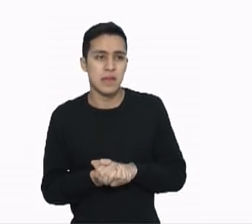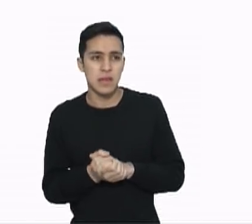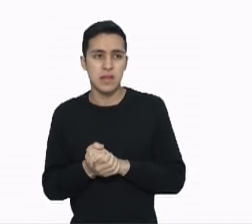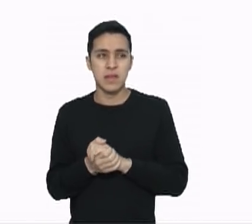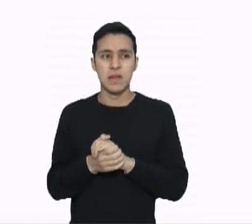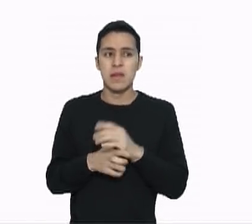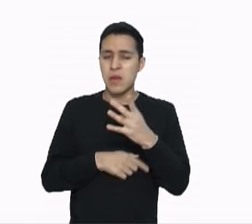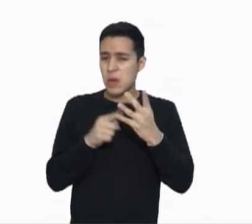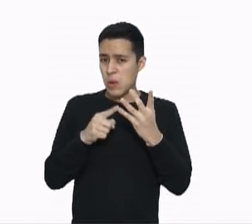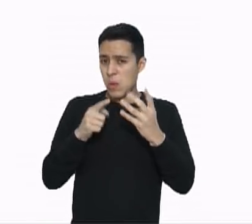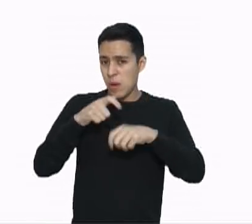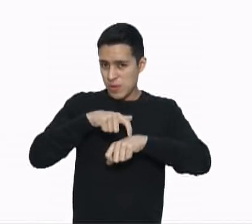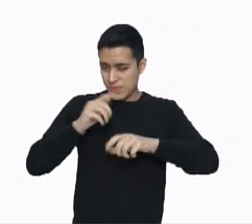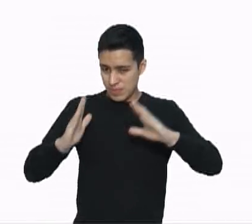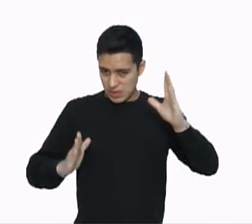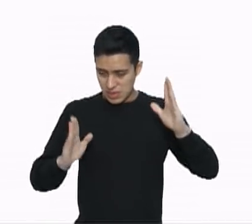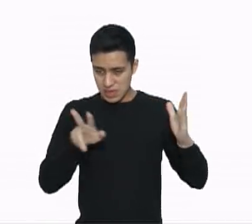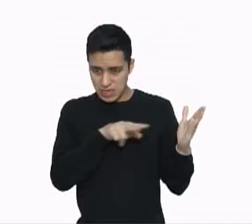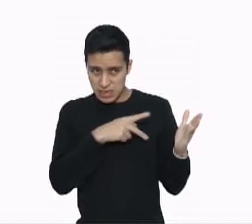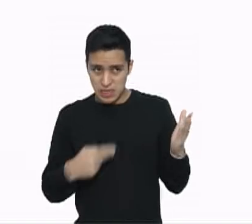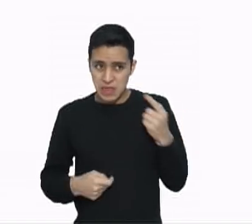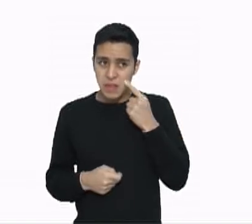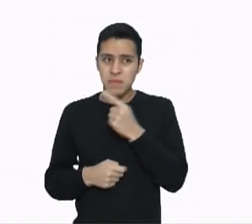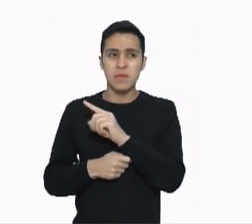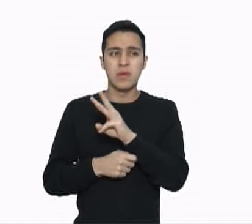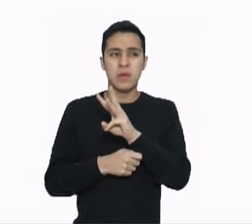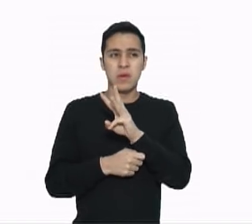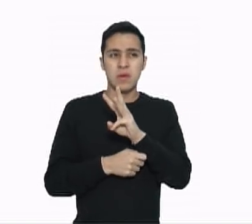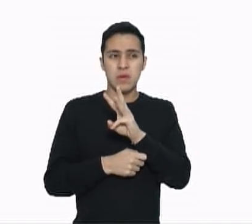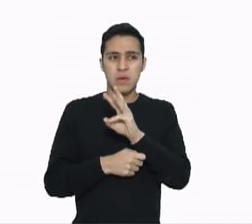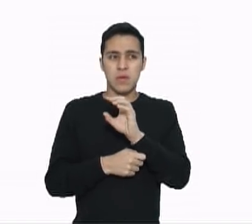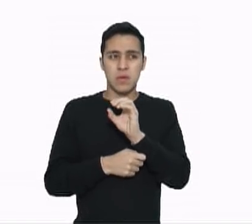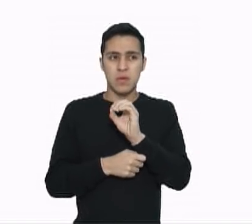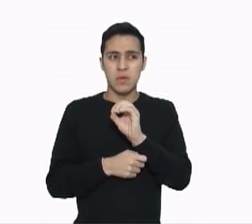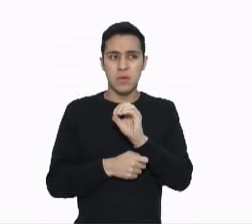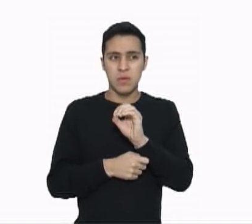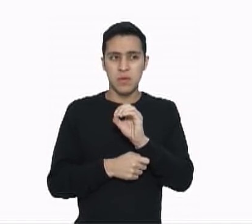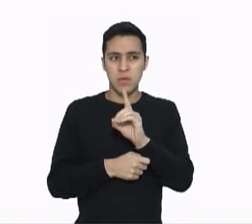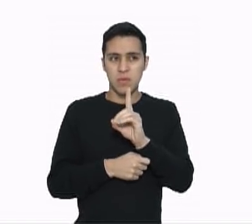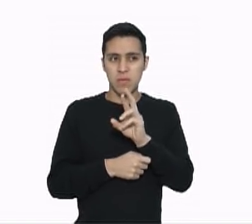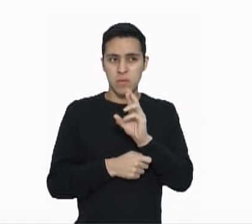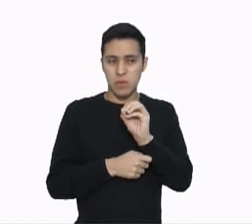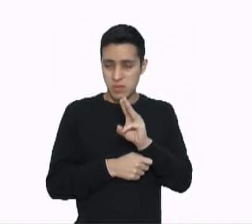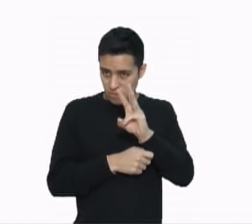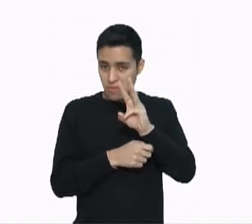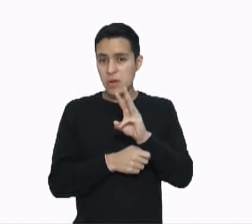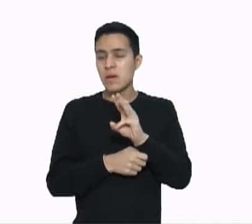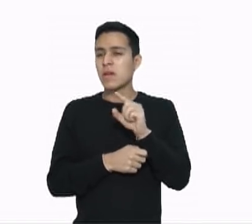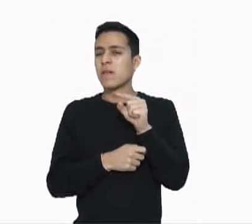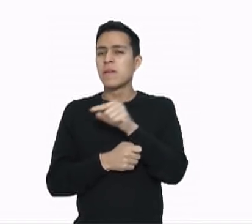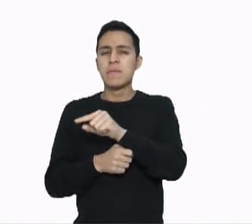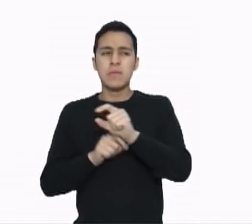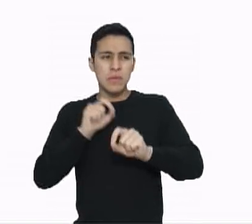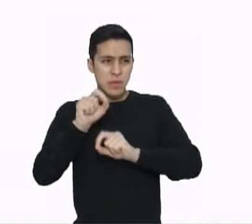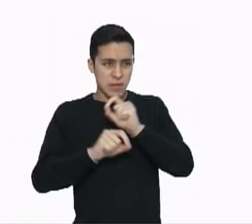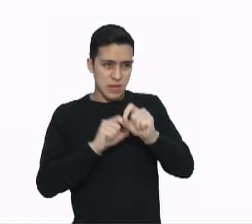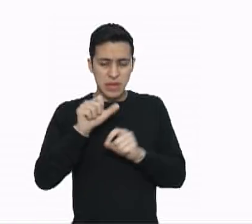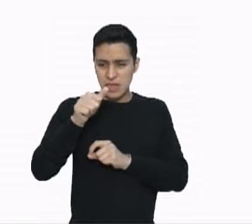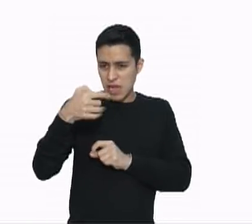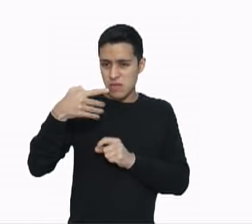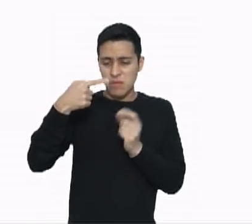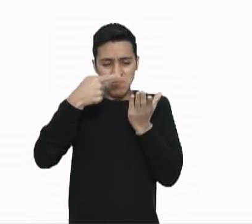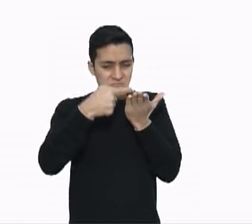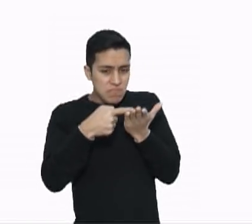quarto momento, o presidente Woodrow Wilson propôs 14 pontos ao final da Primeira